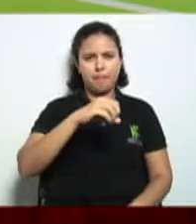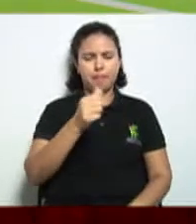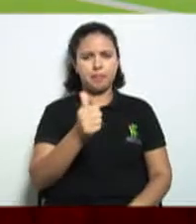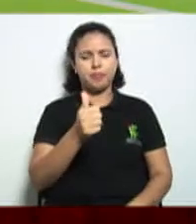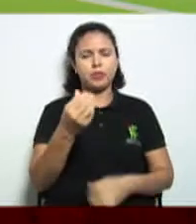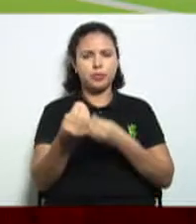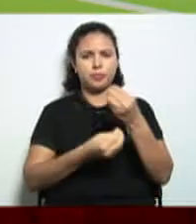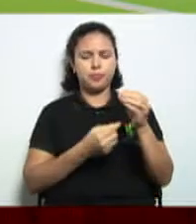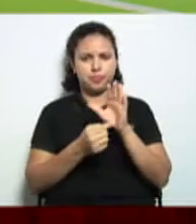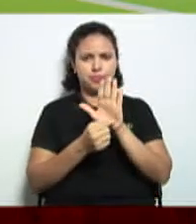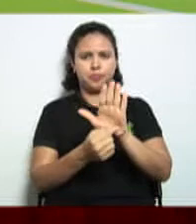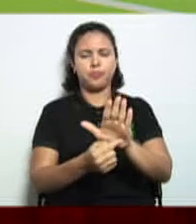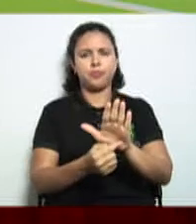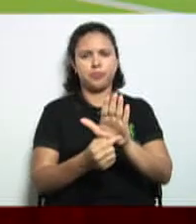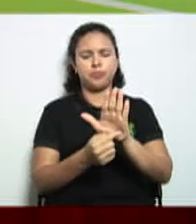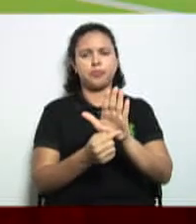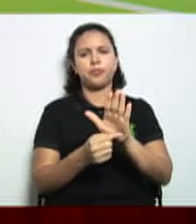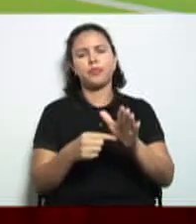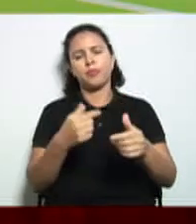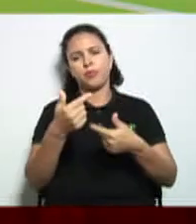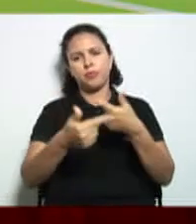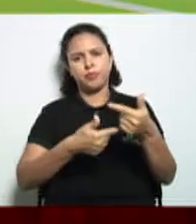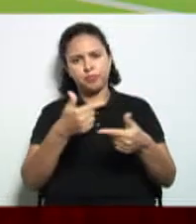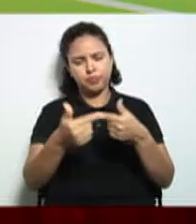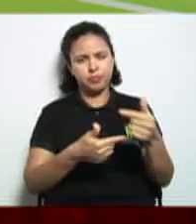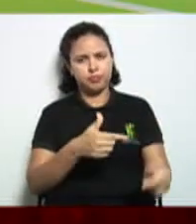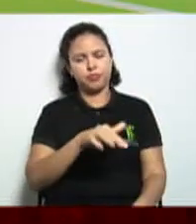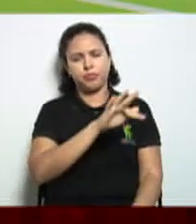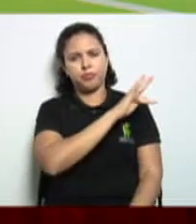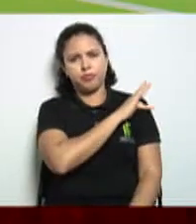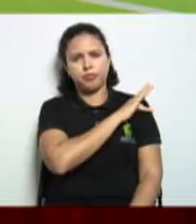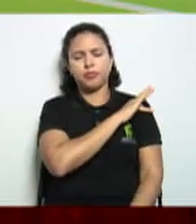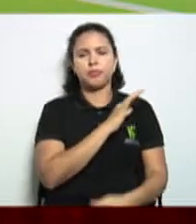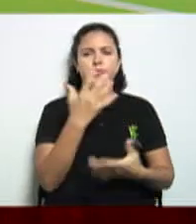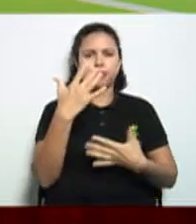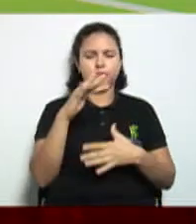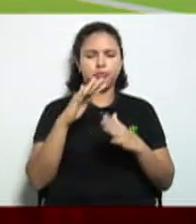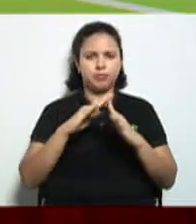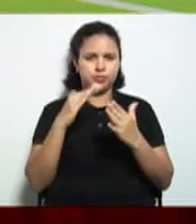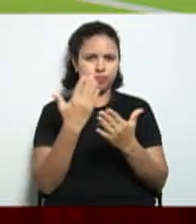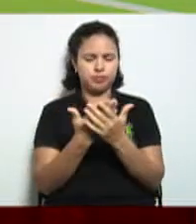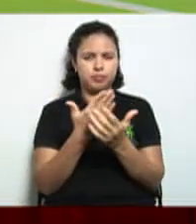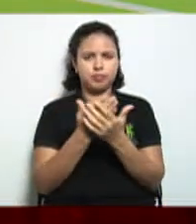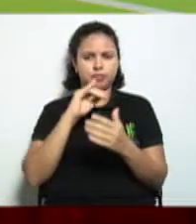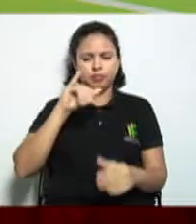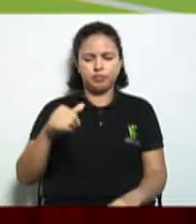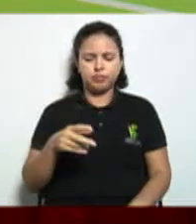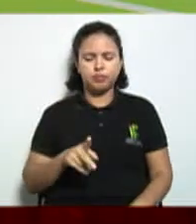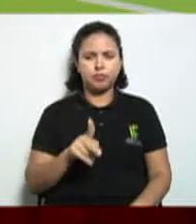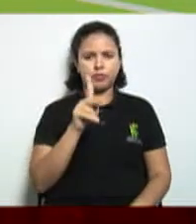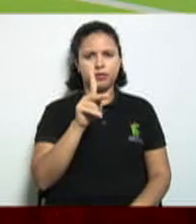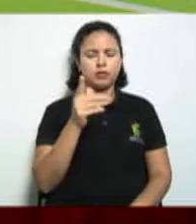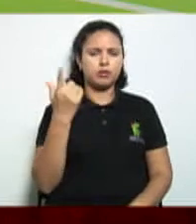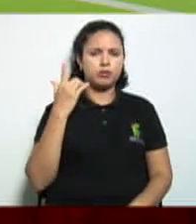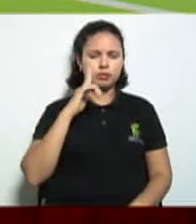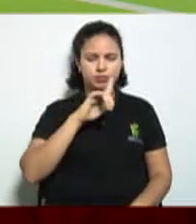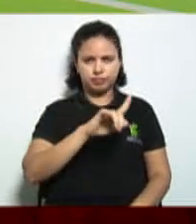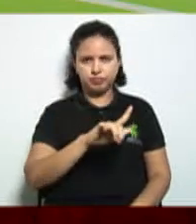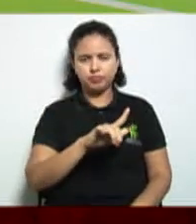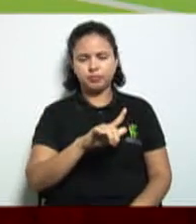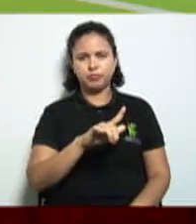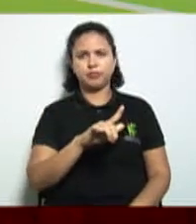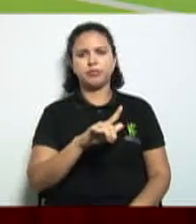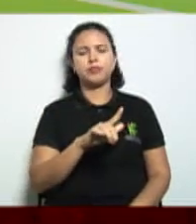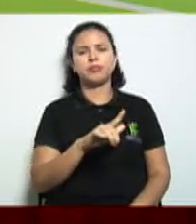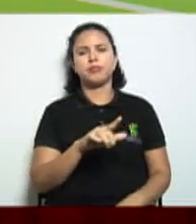acadêmico. Só aproveitar e parabenizar a escola Santa JK de Santa Luzia, que acertou a nossa questão 3 de verdadeiro ou falso.